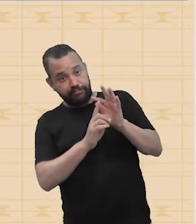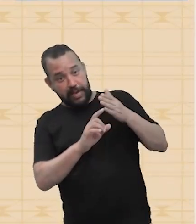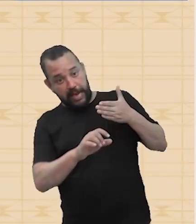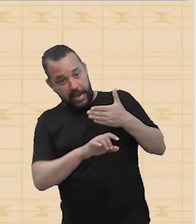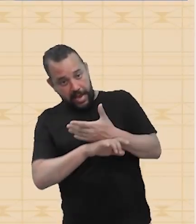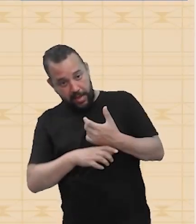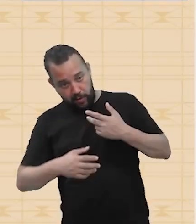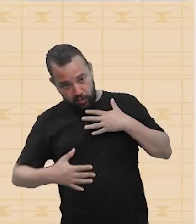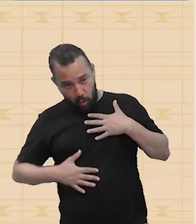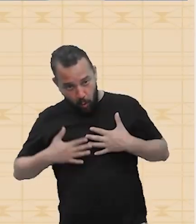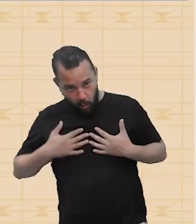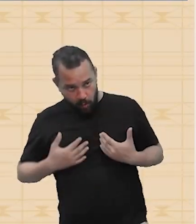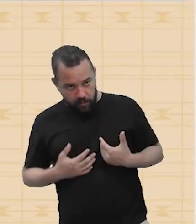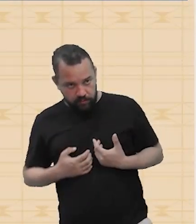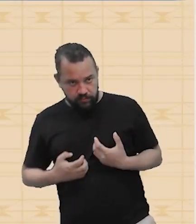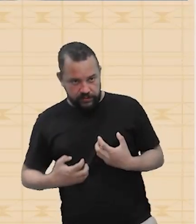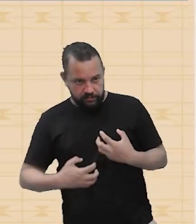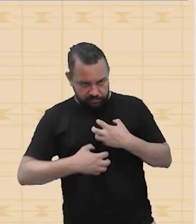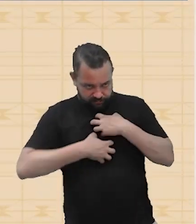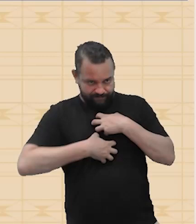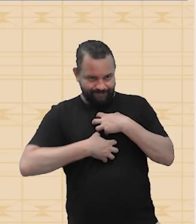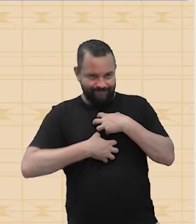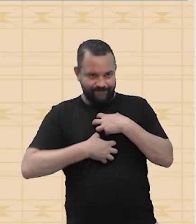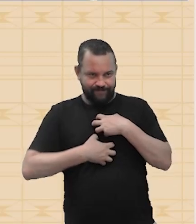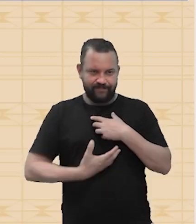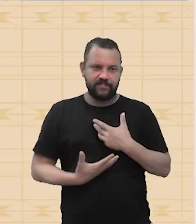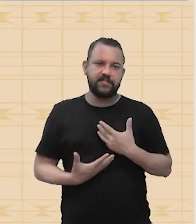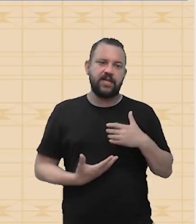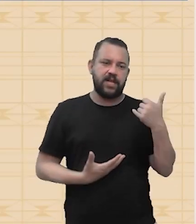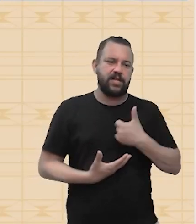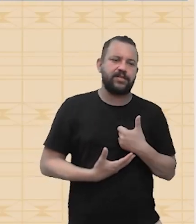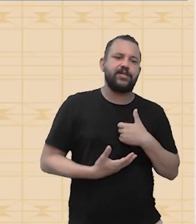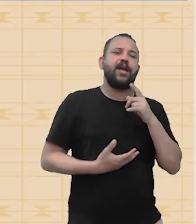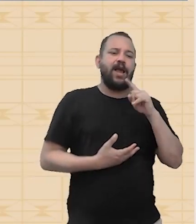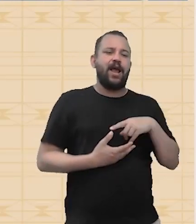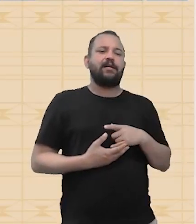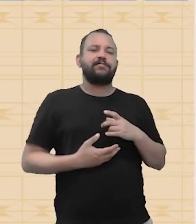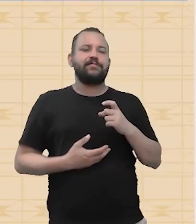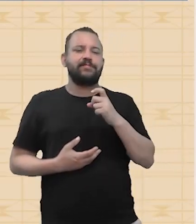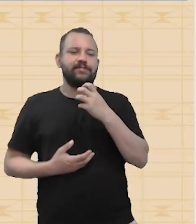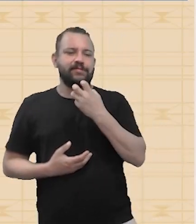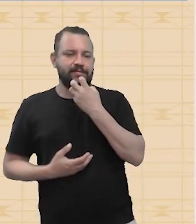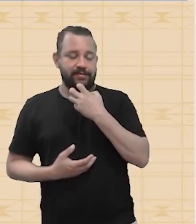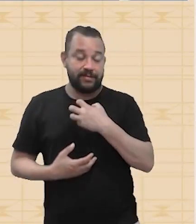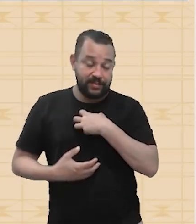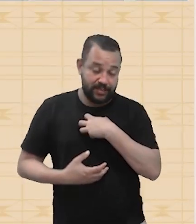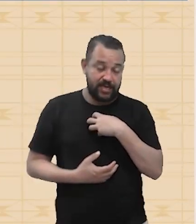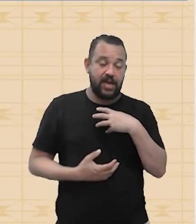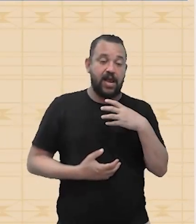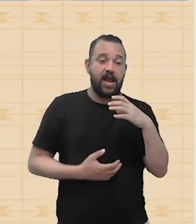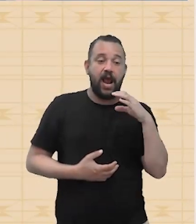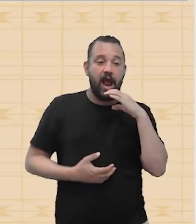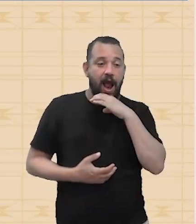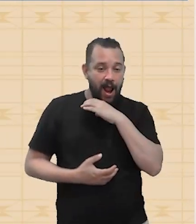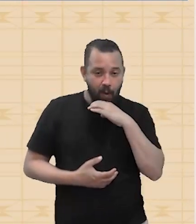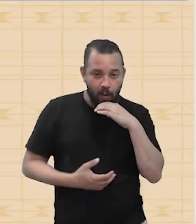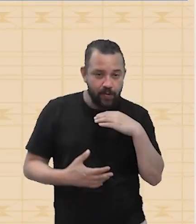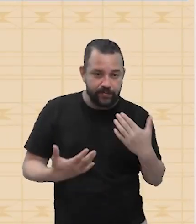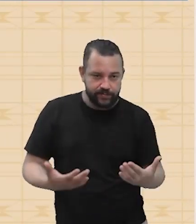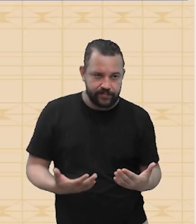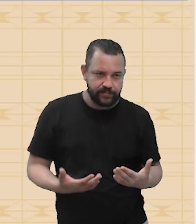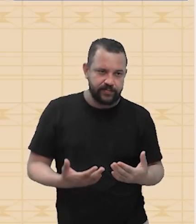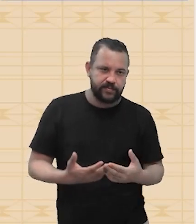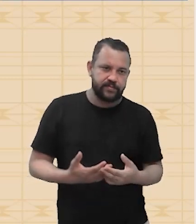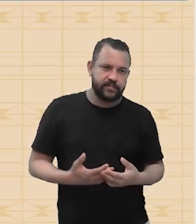você está recebendo essa energia, aí você vai sentir quentura. Então o termo correto não é, eu tô